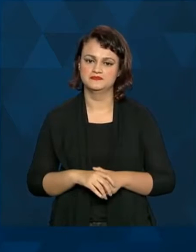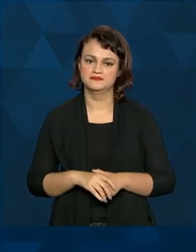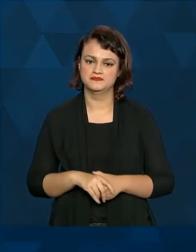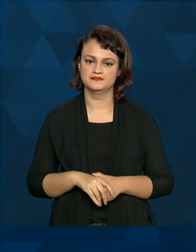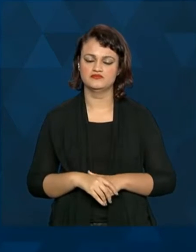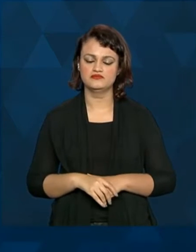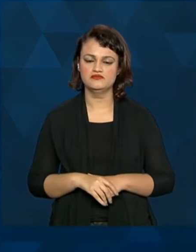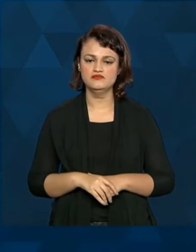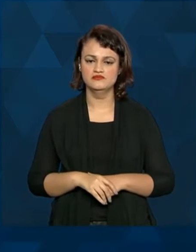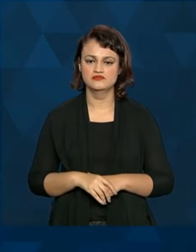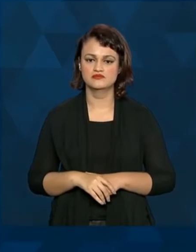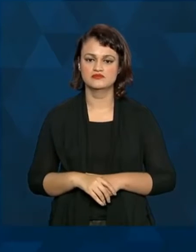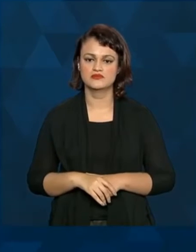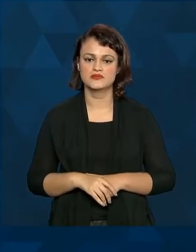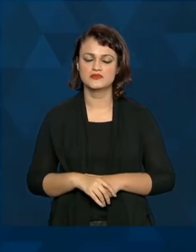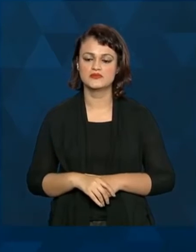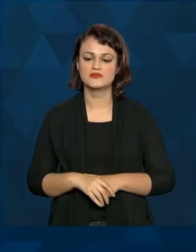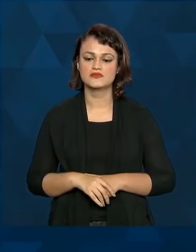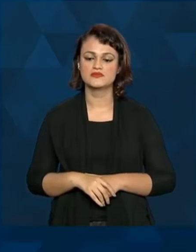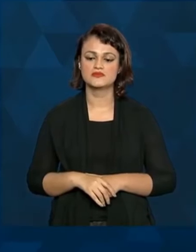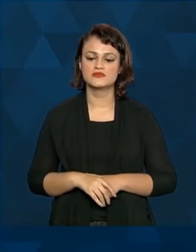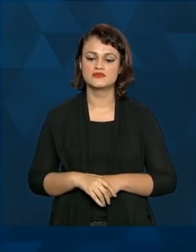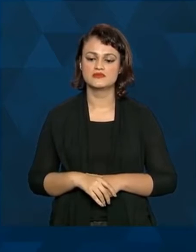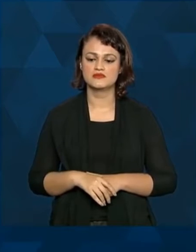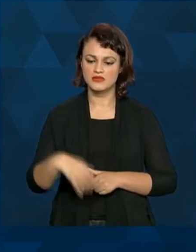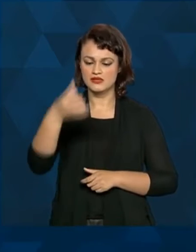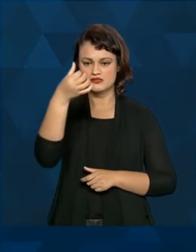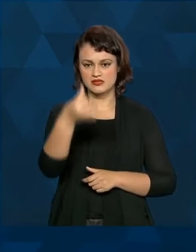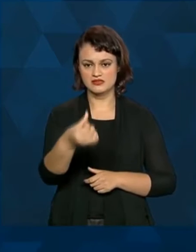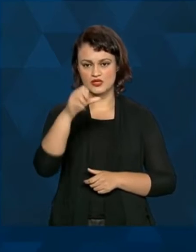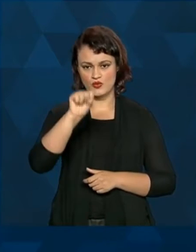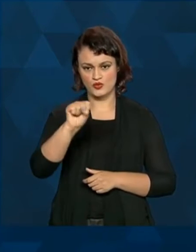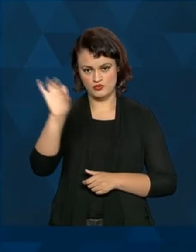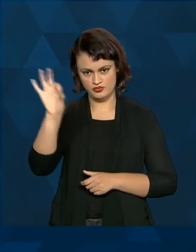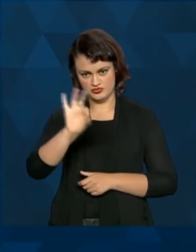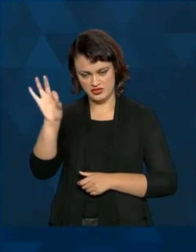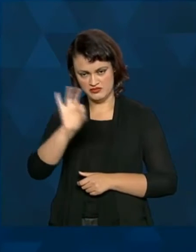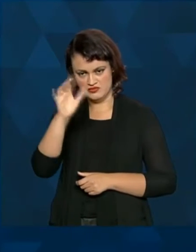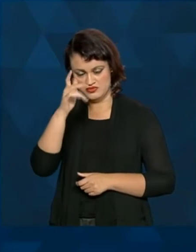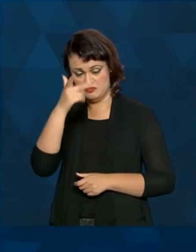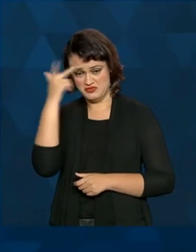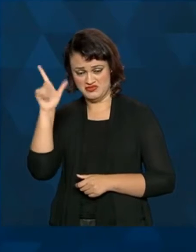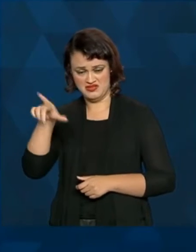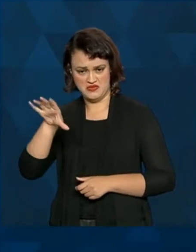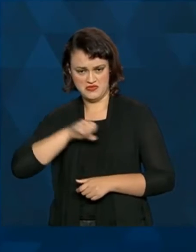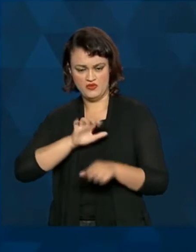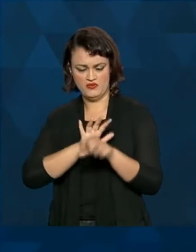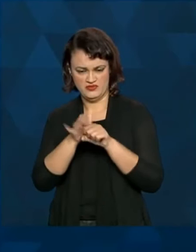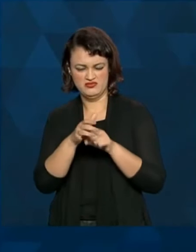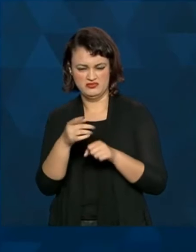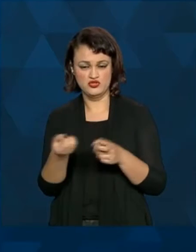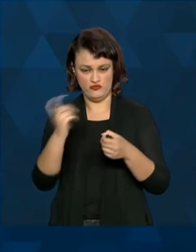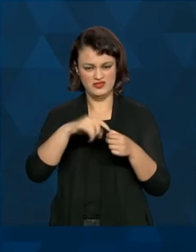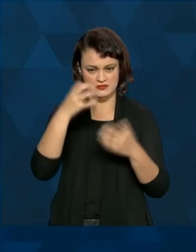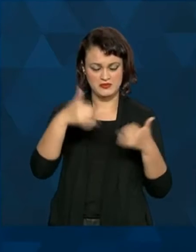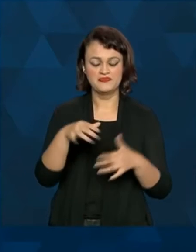pouco mais avançada, né? 68% dos indivíduos que têm Covid, só voltando para reforçar esse